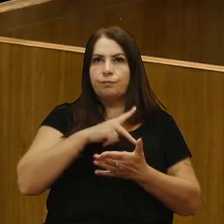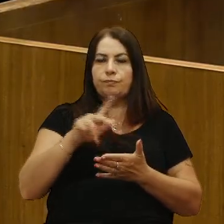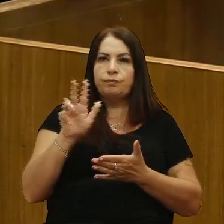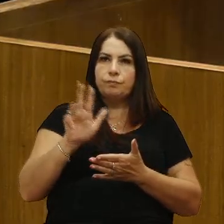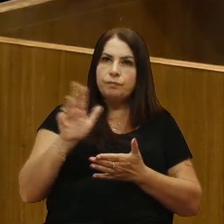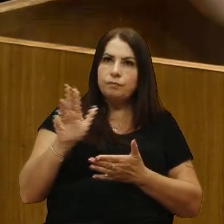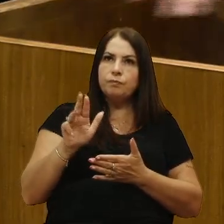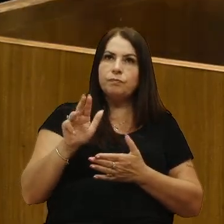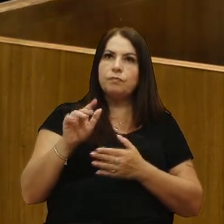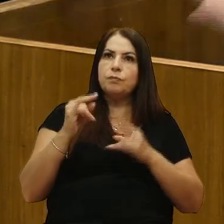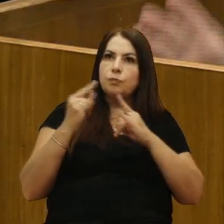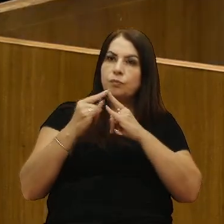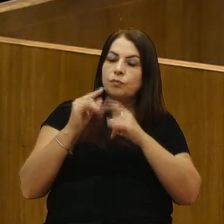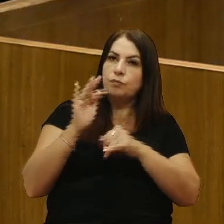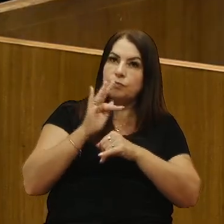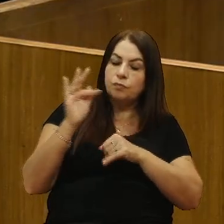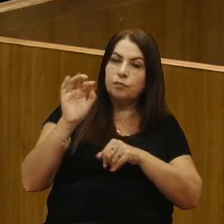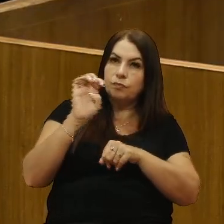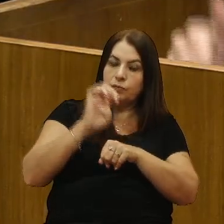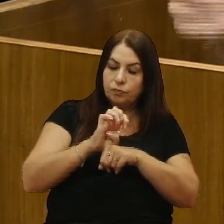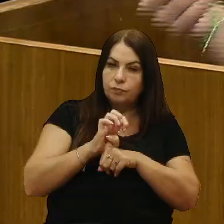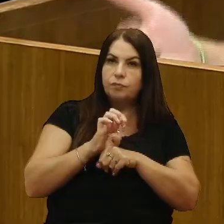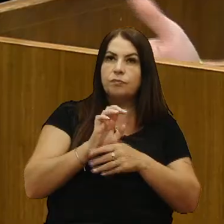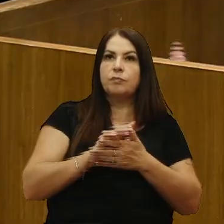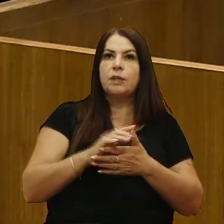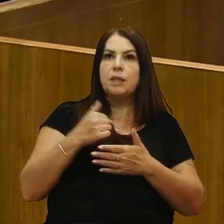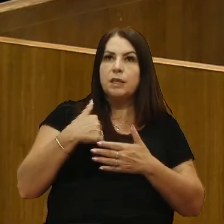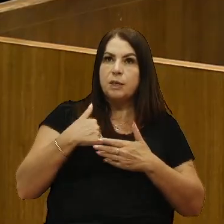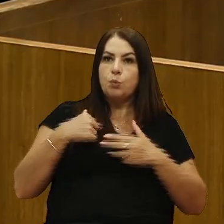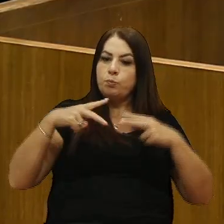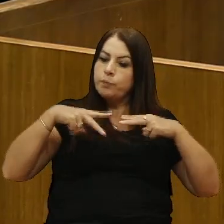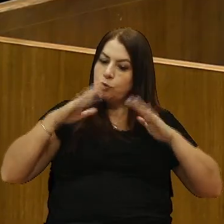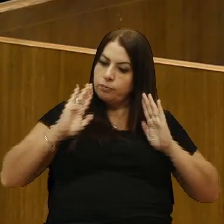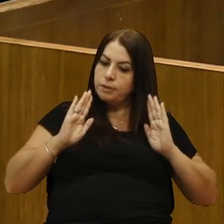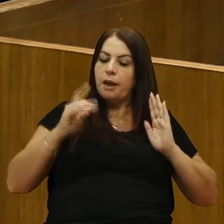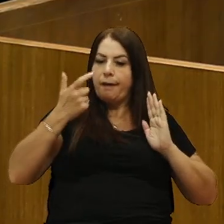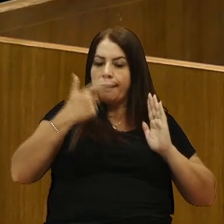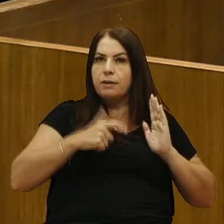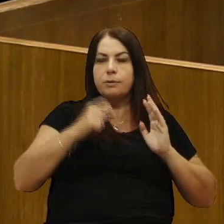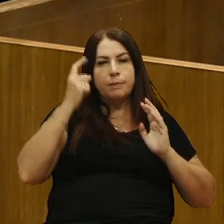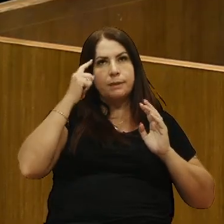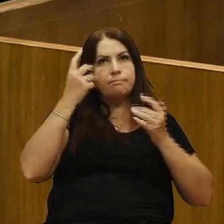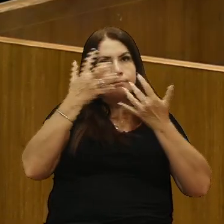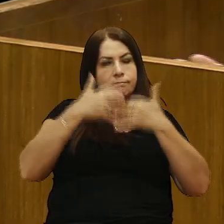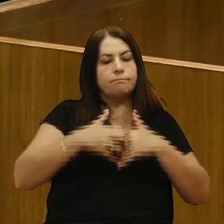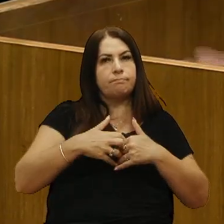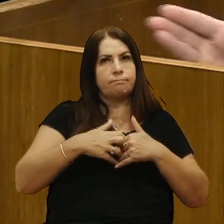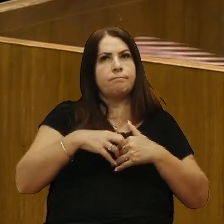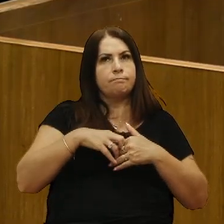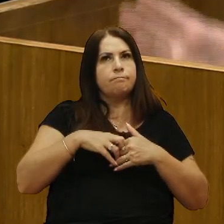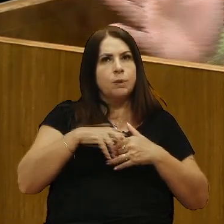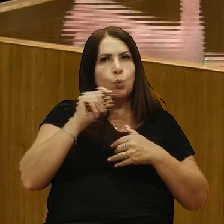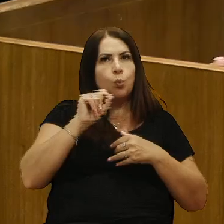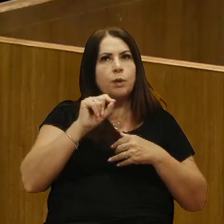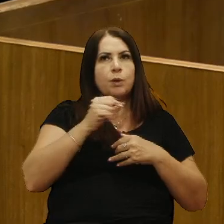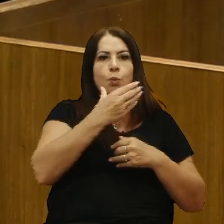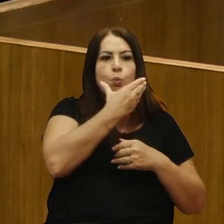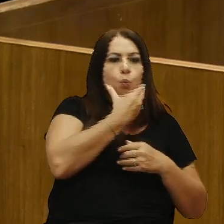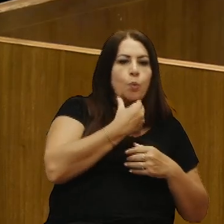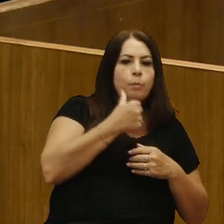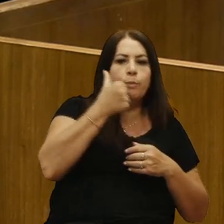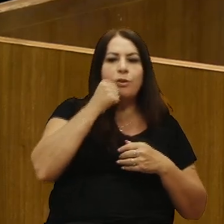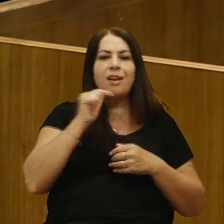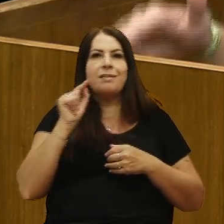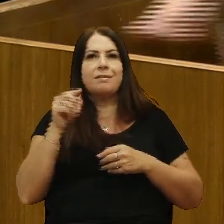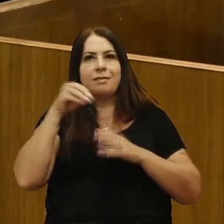Lula, que os órgãos federais, estaduais, enfim. E eu, particularmente, acho que nós precisamos refletir urgentemente sobre o que é ser homem e o que é ser mulher